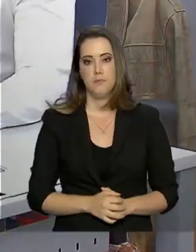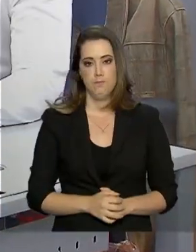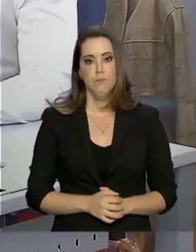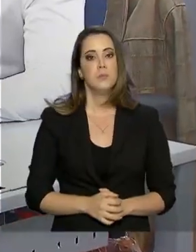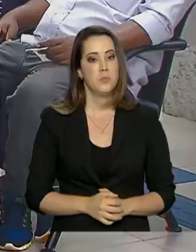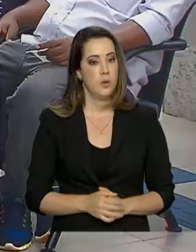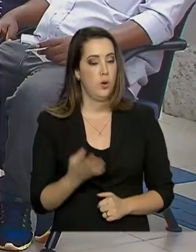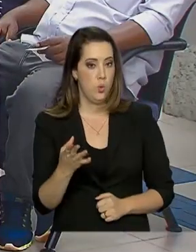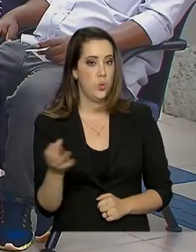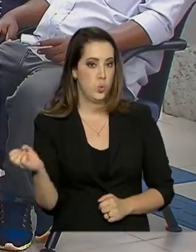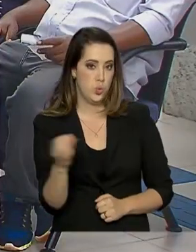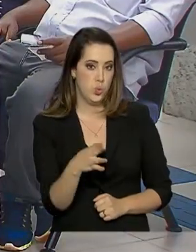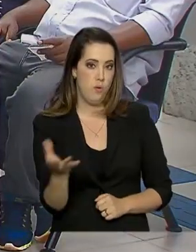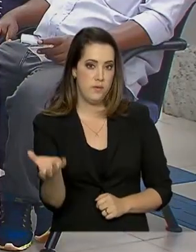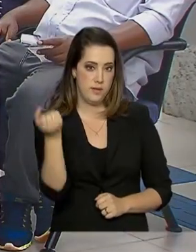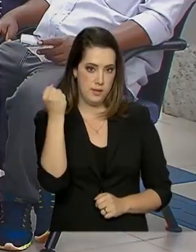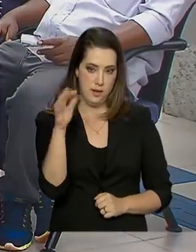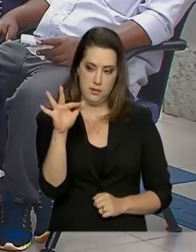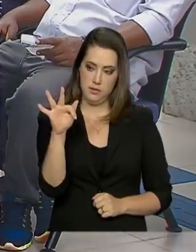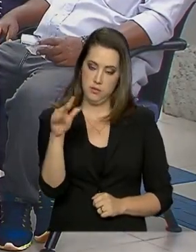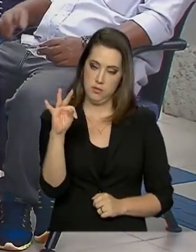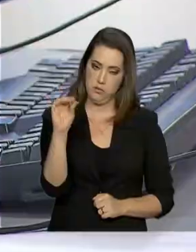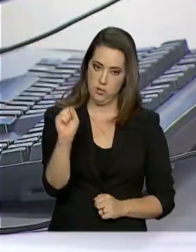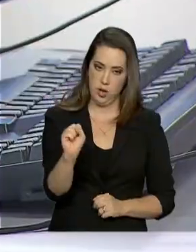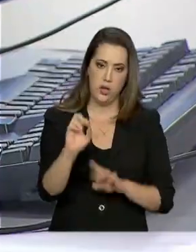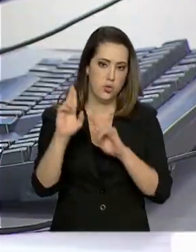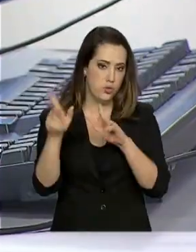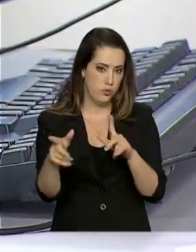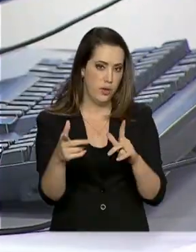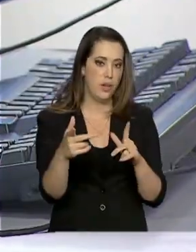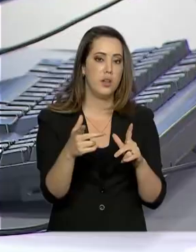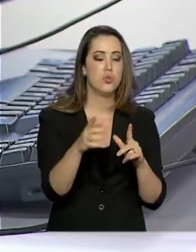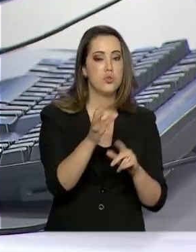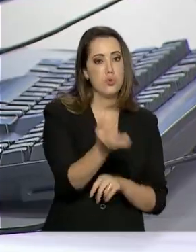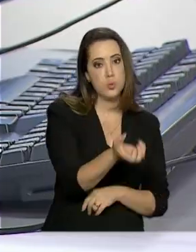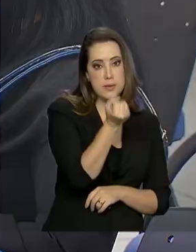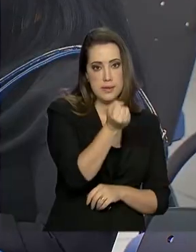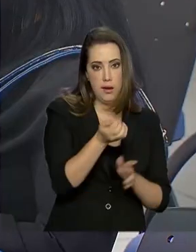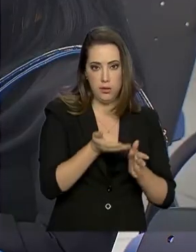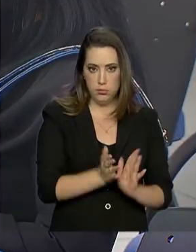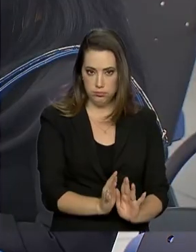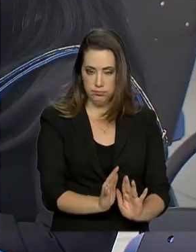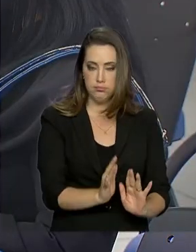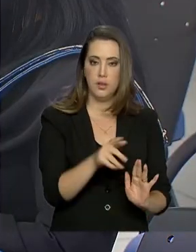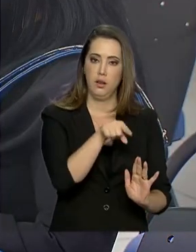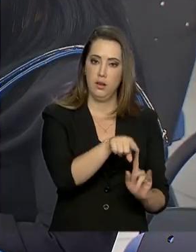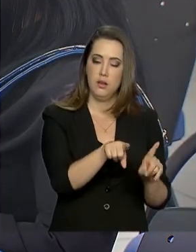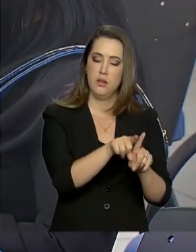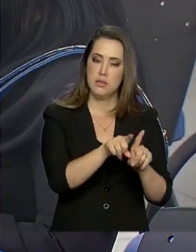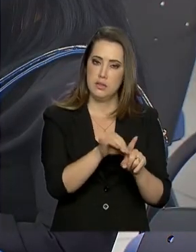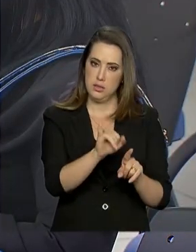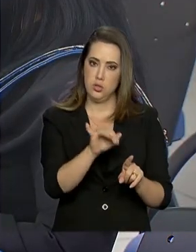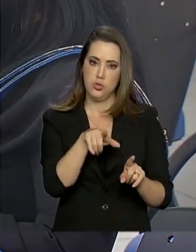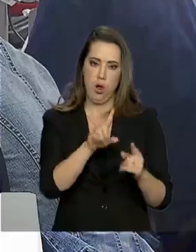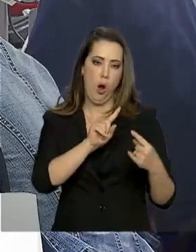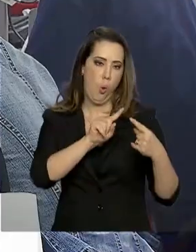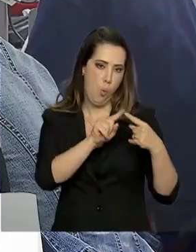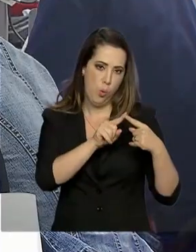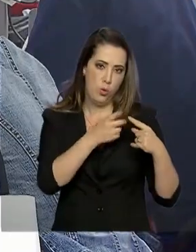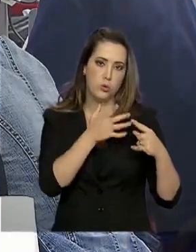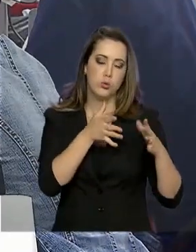imediato não está relacionado ao saque aniversário. E o trabalhador que já aderiu ao saque aniversário do